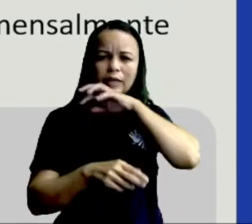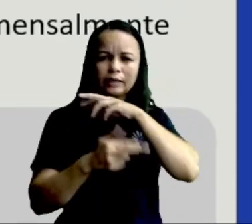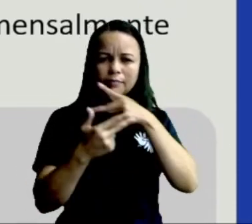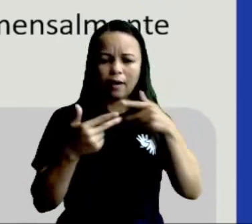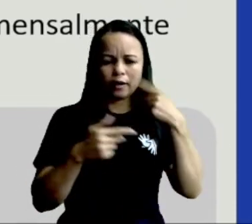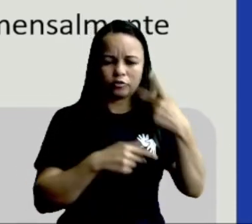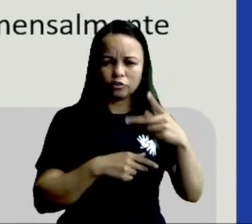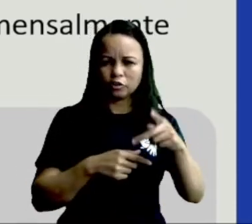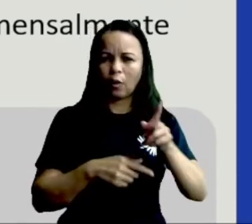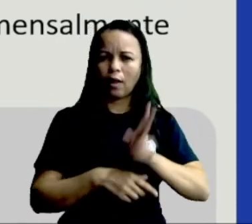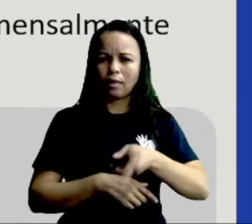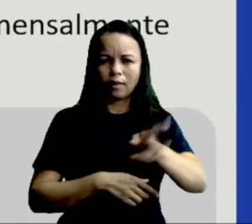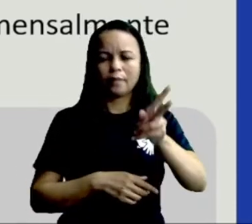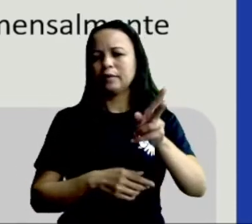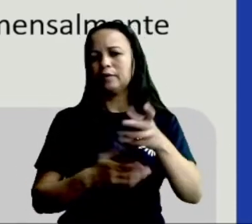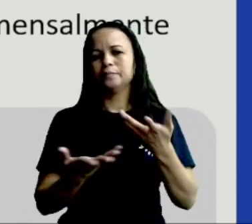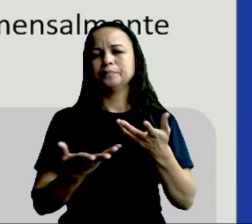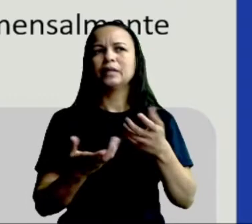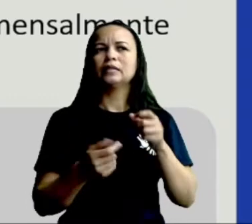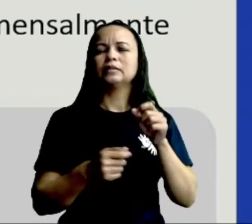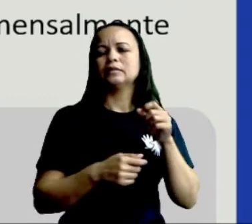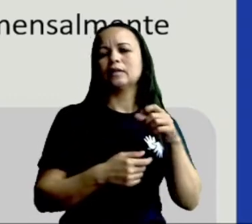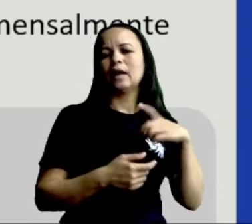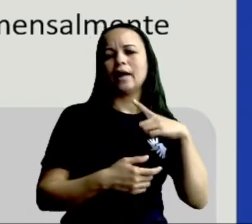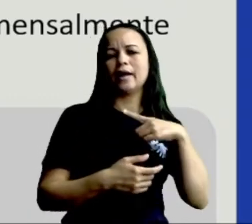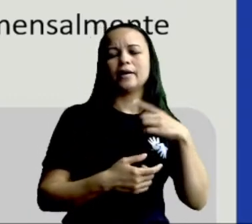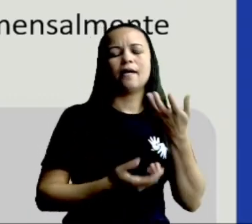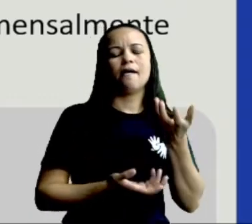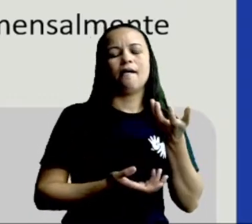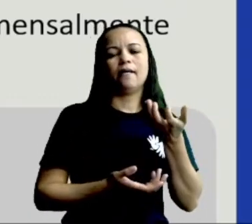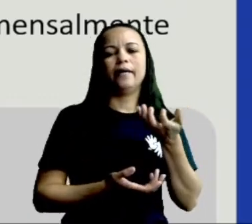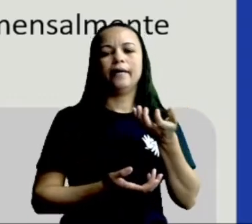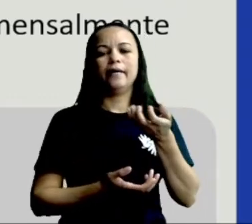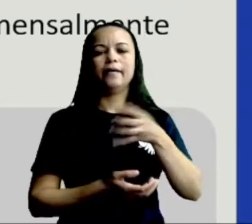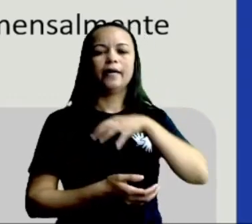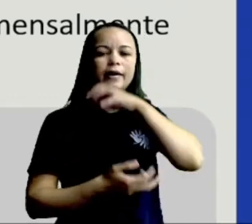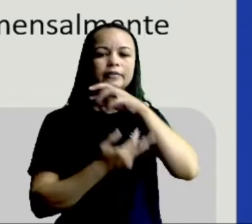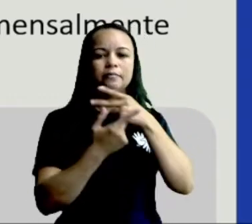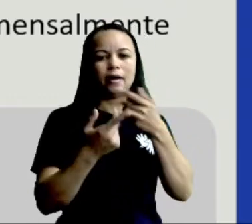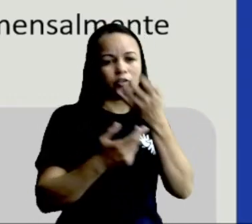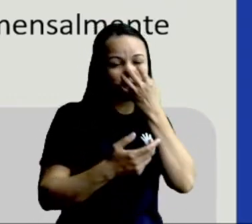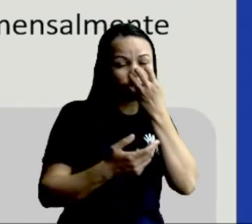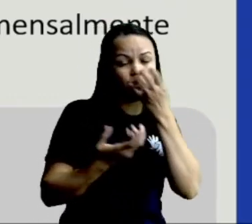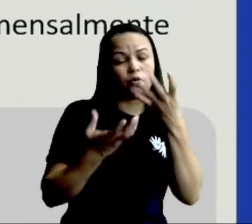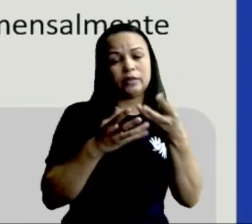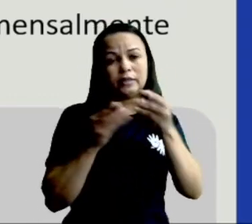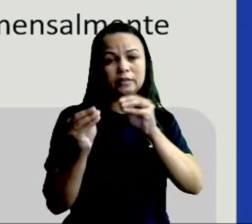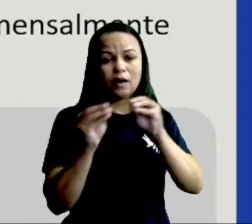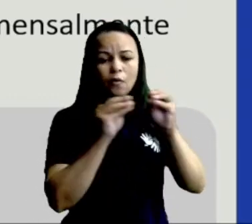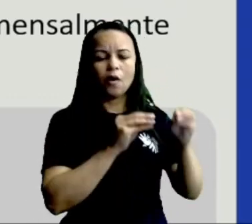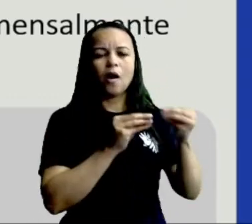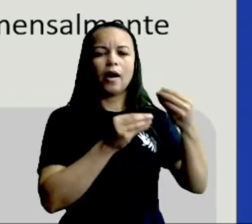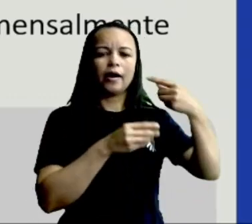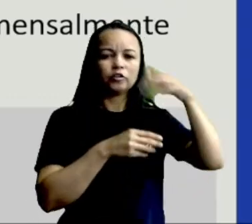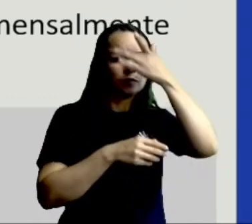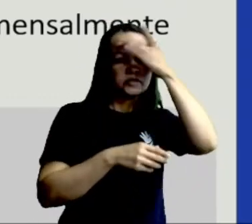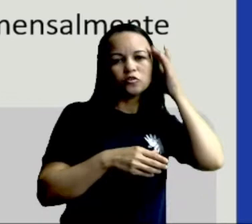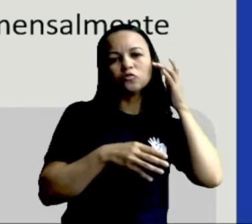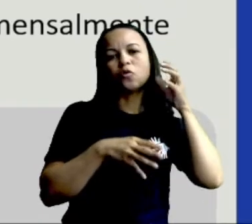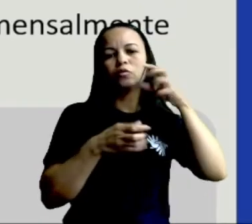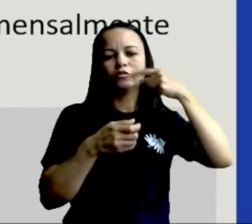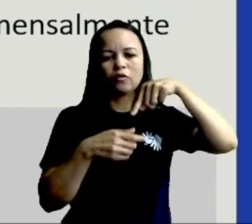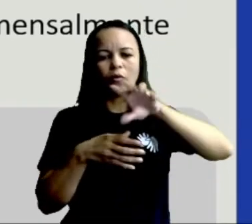varia. Tem animais que são adotados no mês, no outro chegam mais para serem tratados e assim por